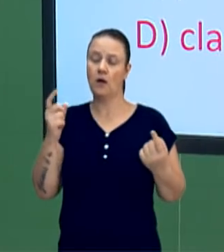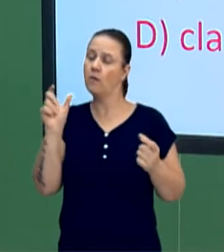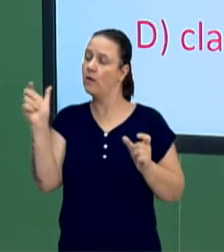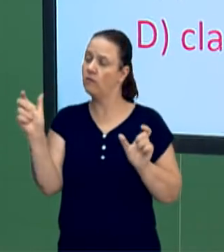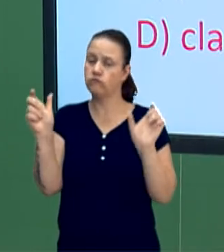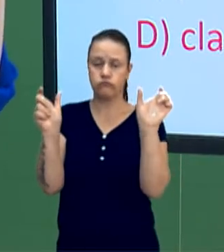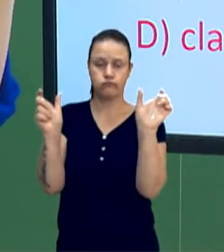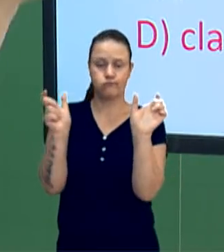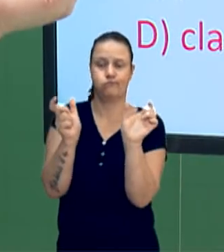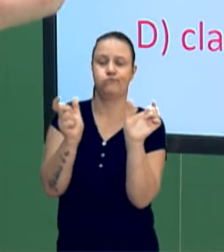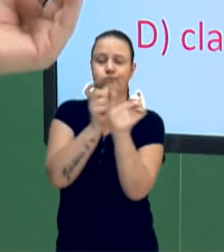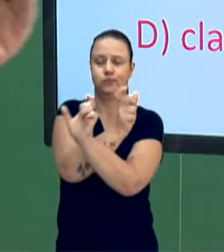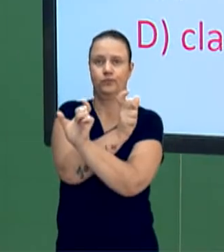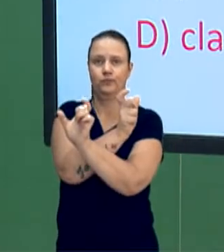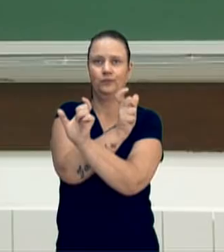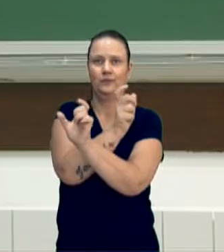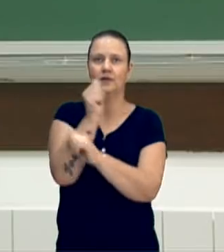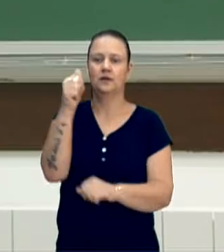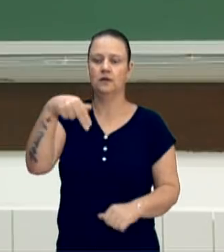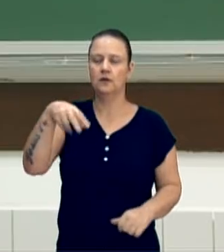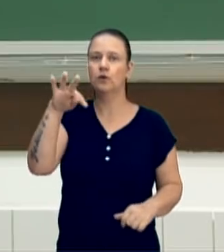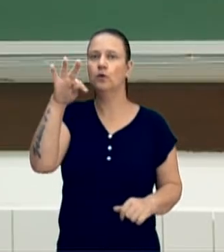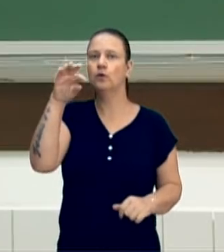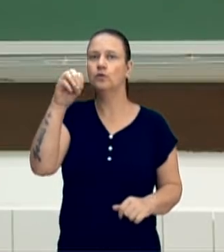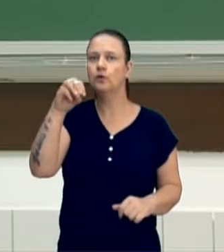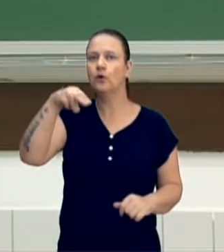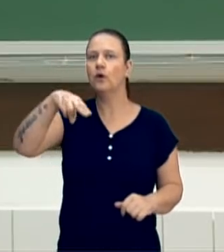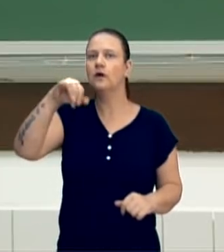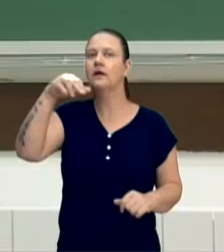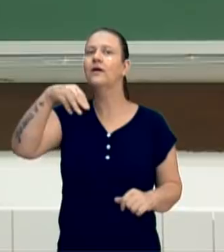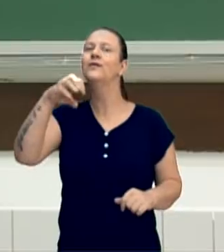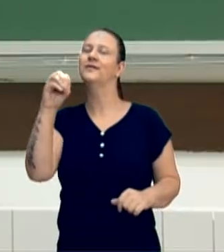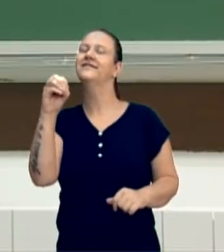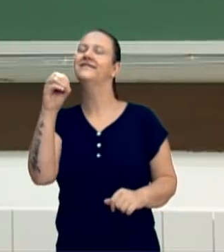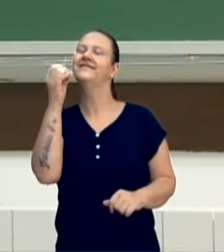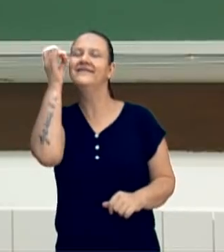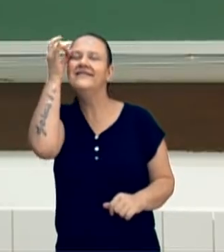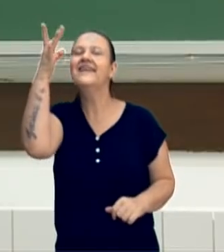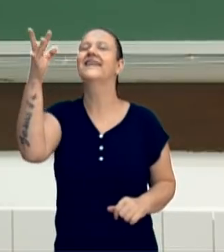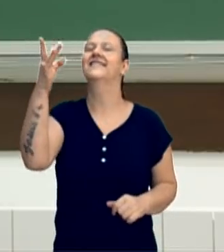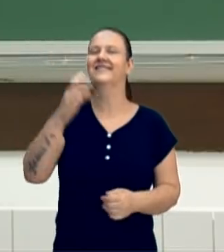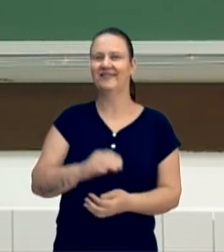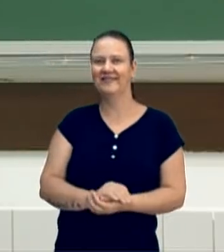outra. Então é um antônimo. Tudo bem? Fácil, né?